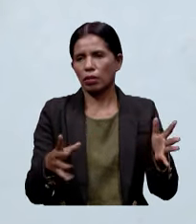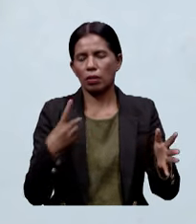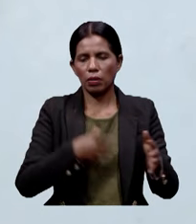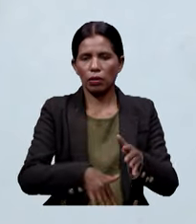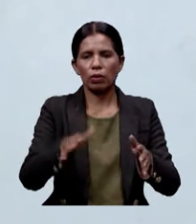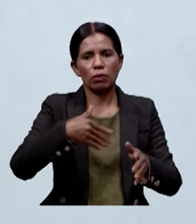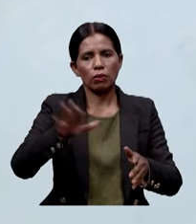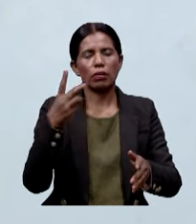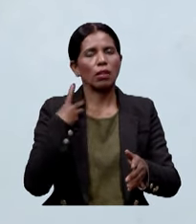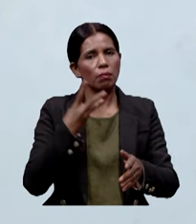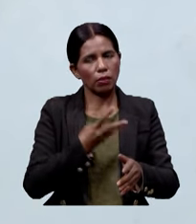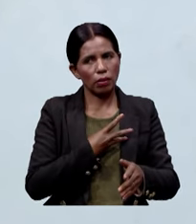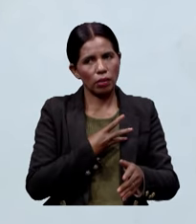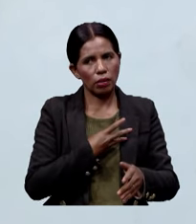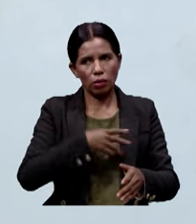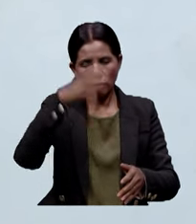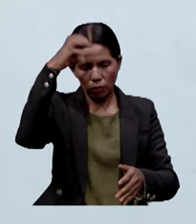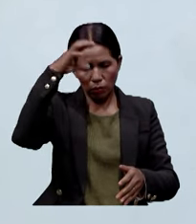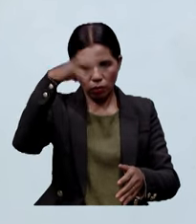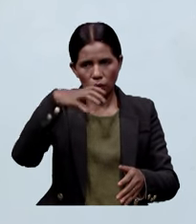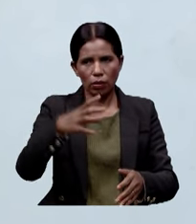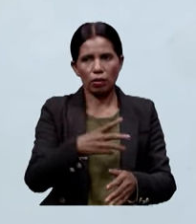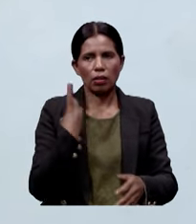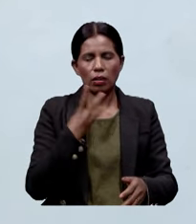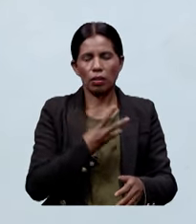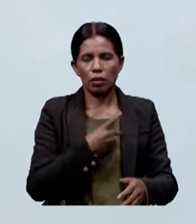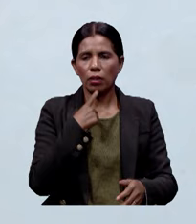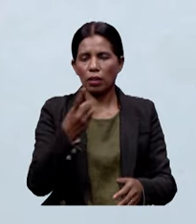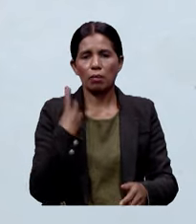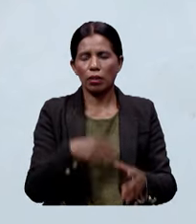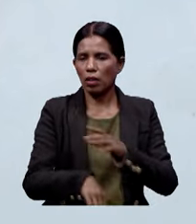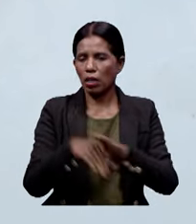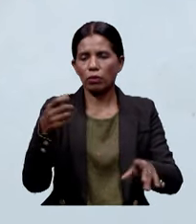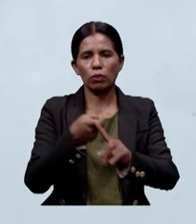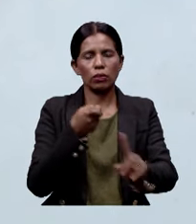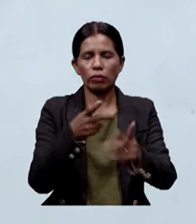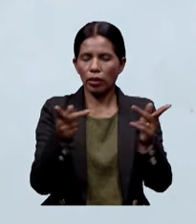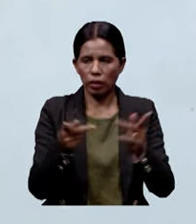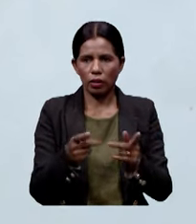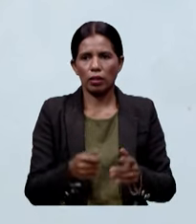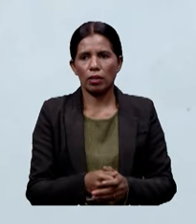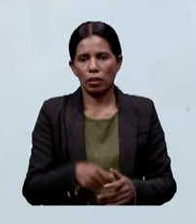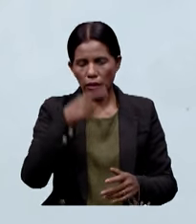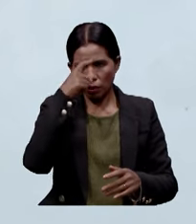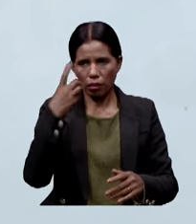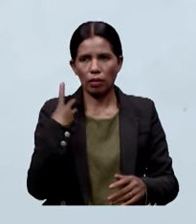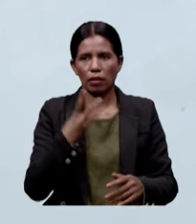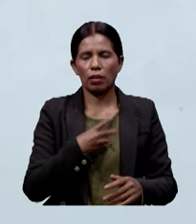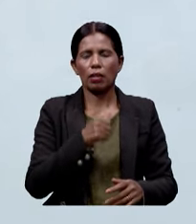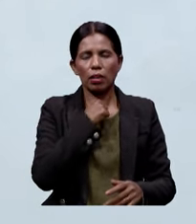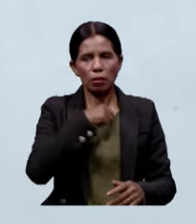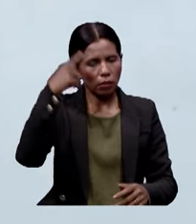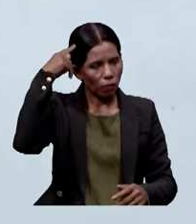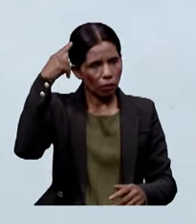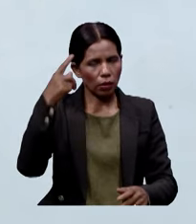ame, udan makbot, tanin makbot, mas haruka dan ame tengki saya. Razaun tambah dia nih tamu, amu papa tuh